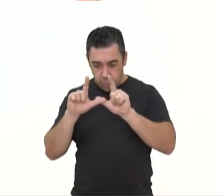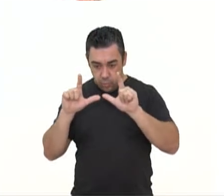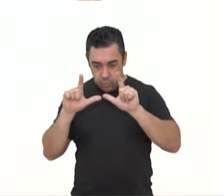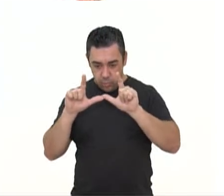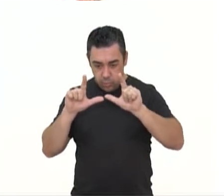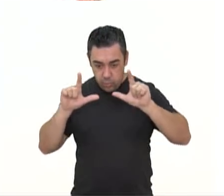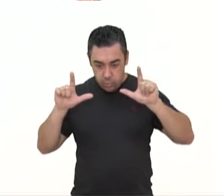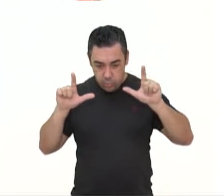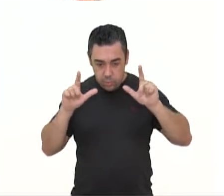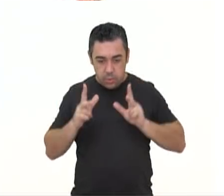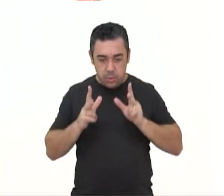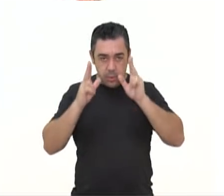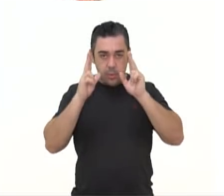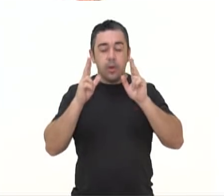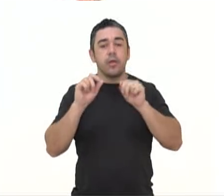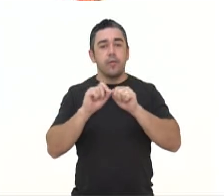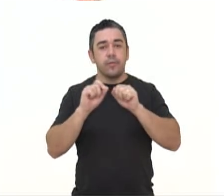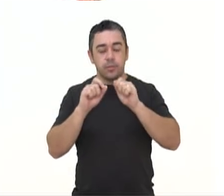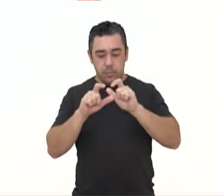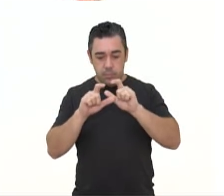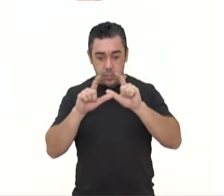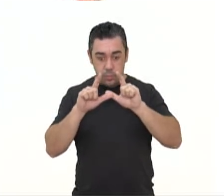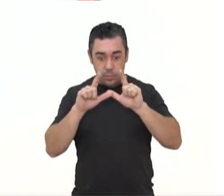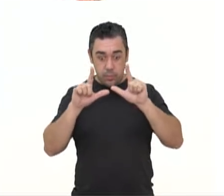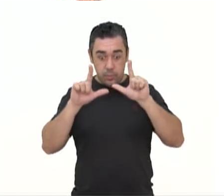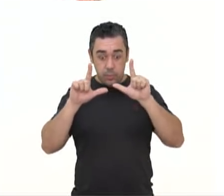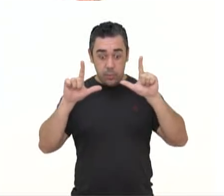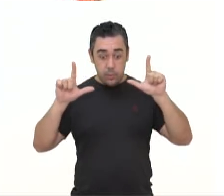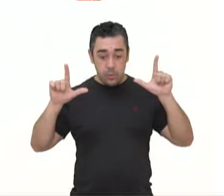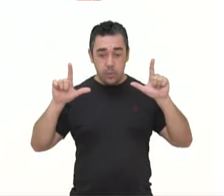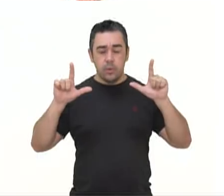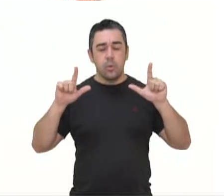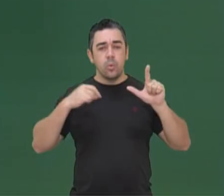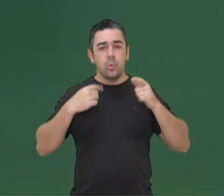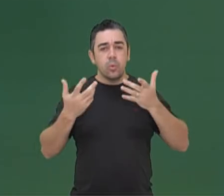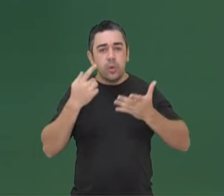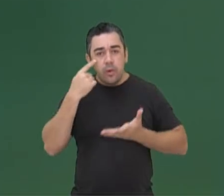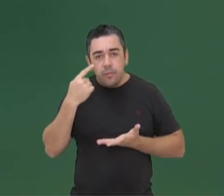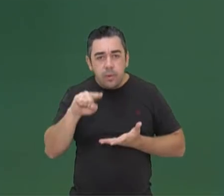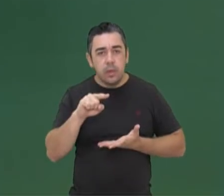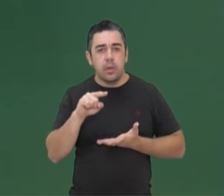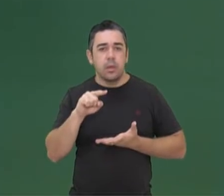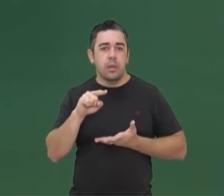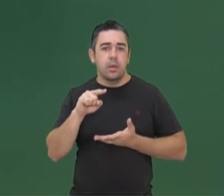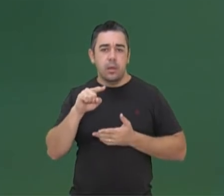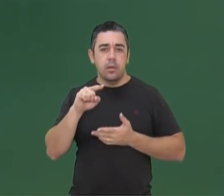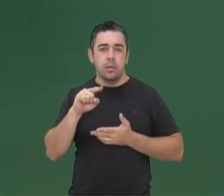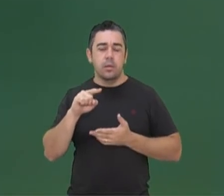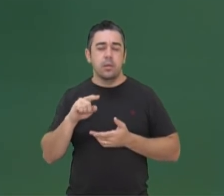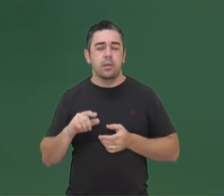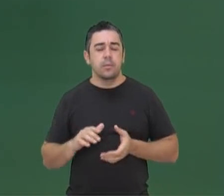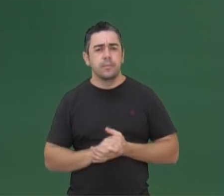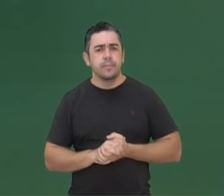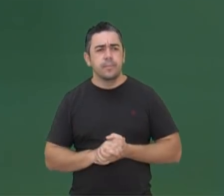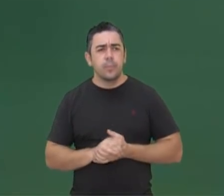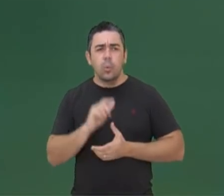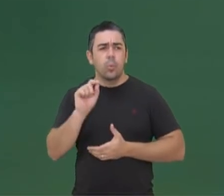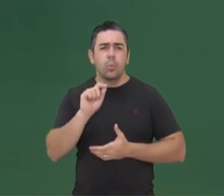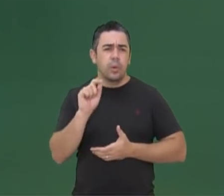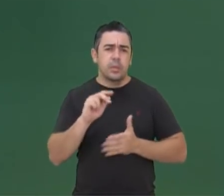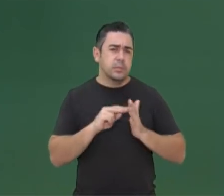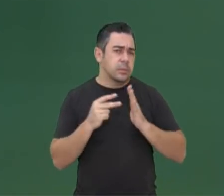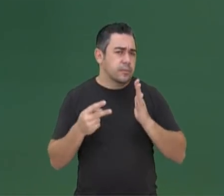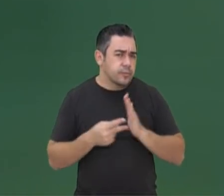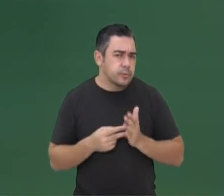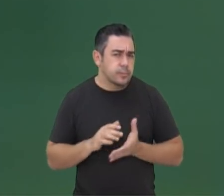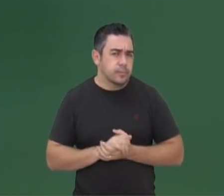eu ampliei os objetos, ou o que está querendo representar nessa imagem. O que será que elas